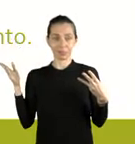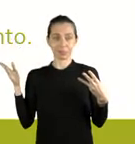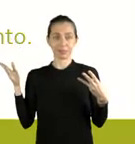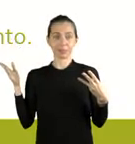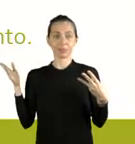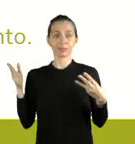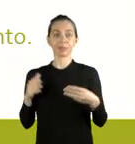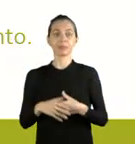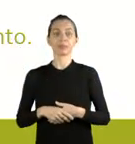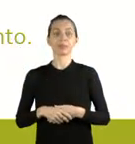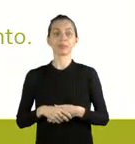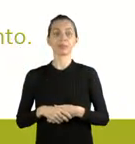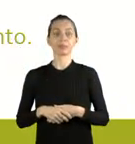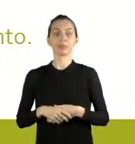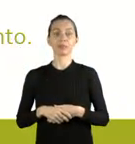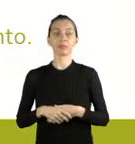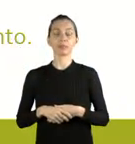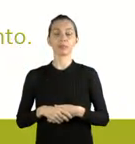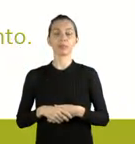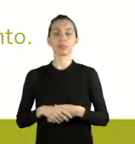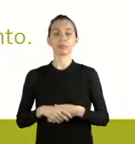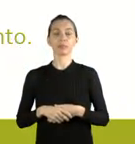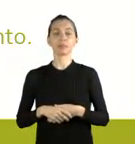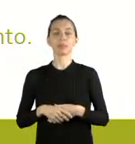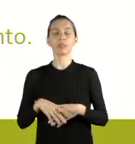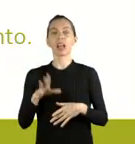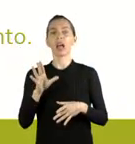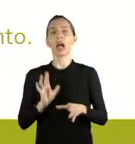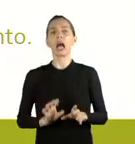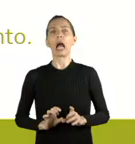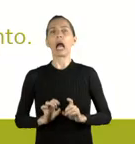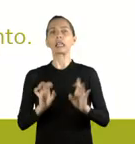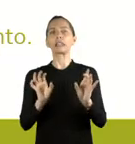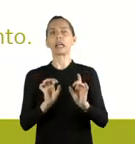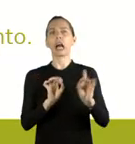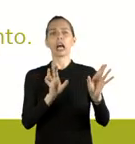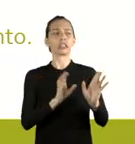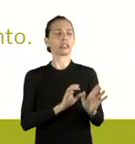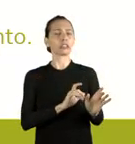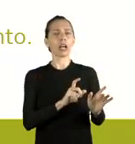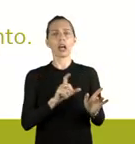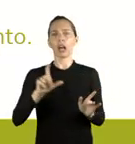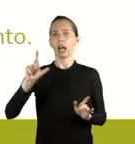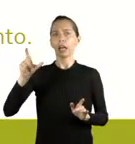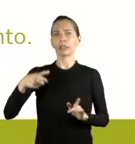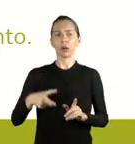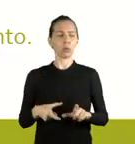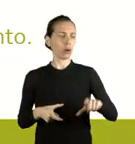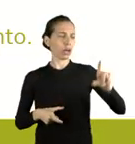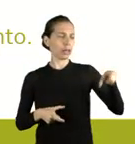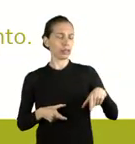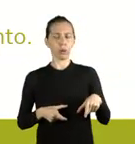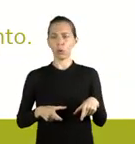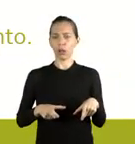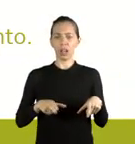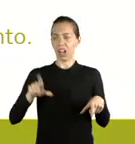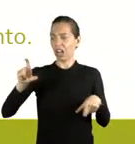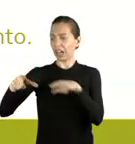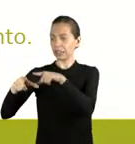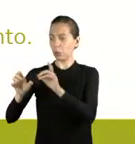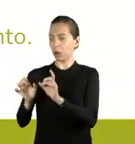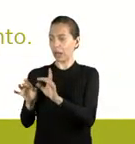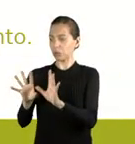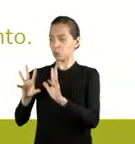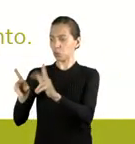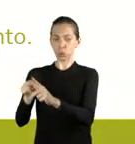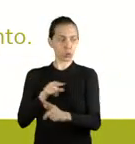Uma forma que pode te ajudar é não ter gastos espalhados. Tem pessoas que pagam um cartão com outro cartão. É muito bom isso,